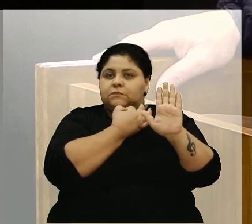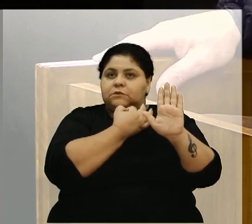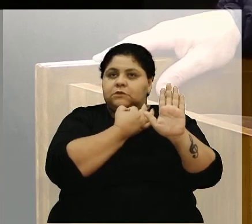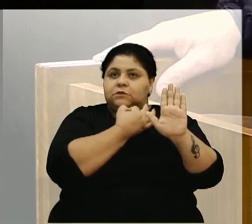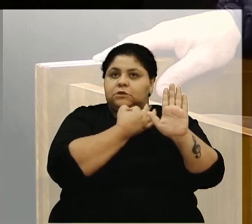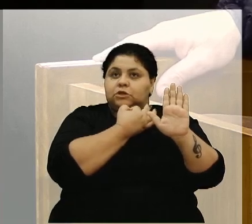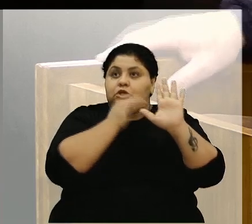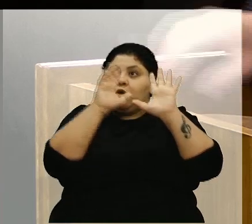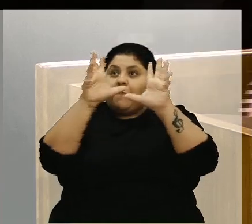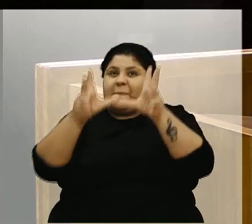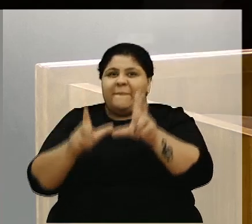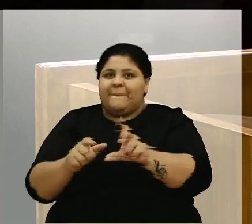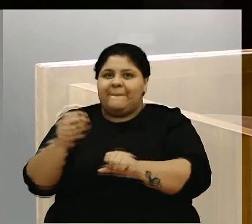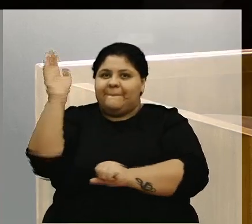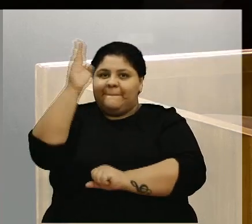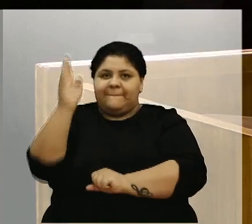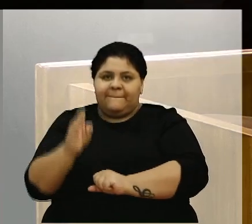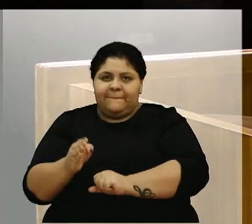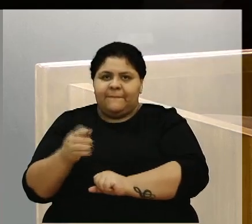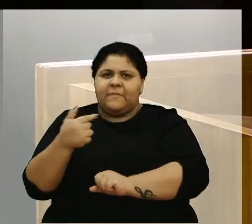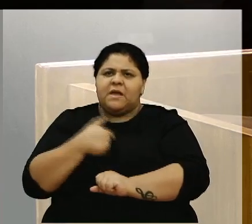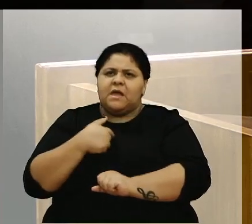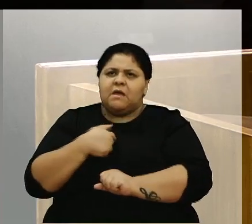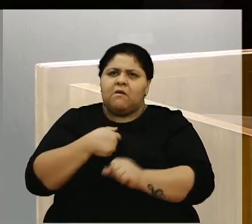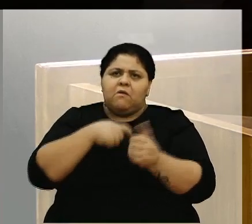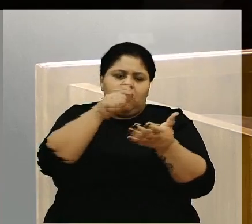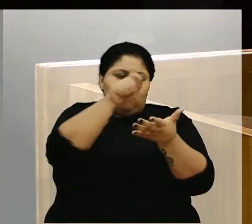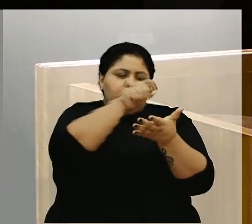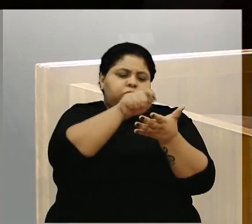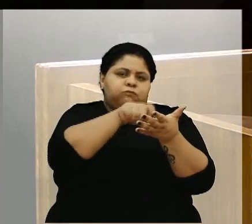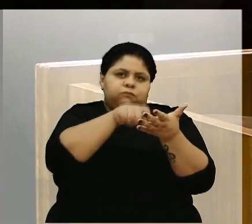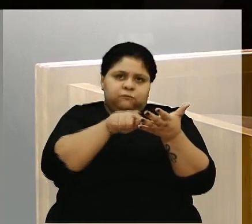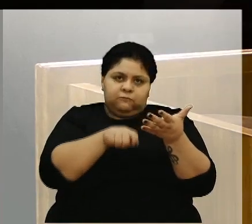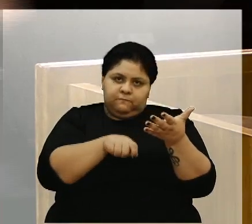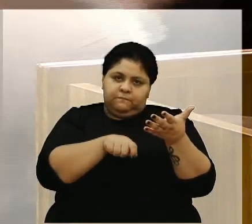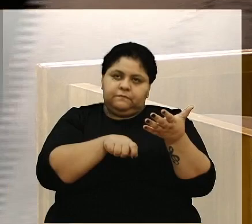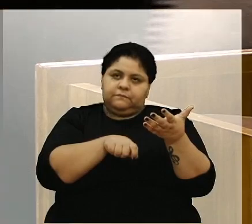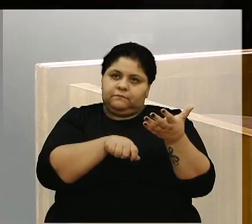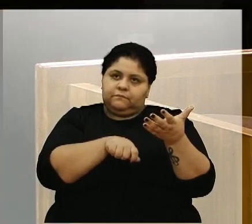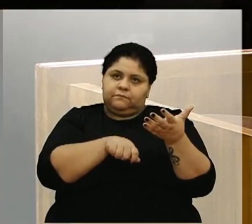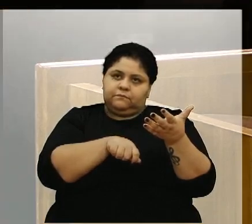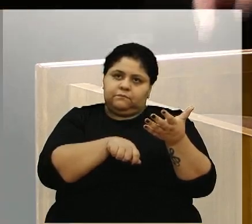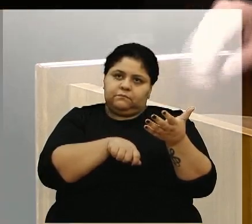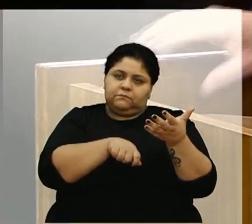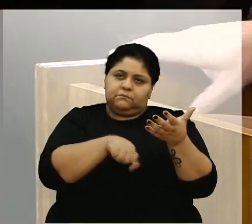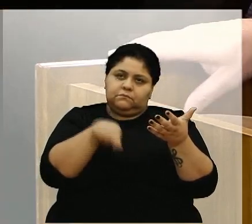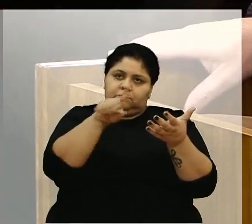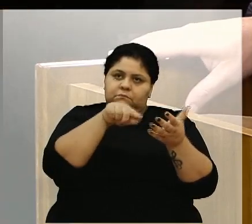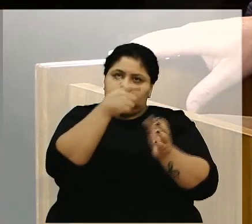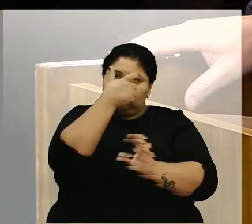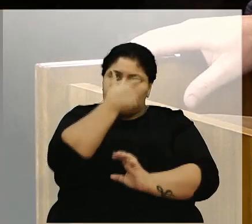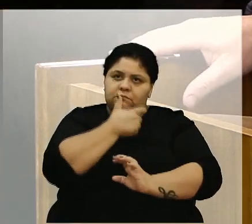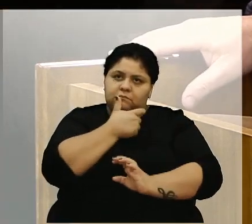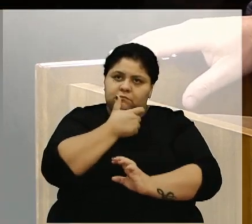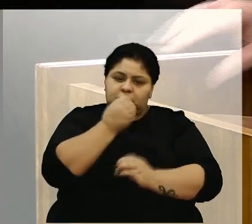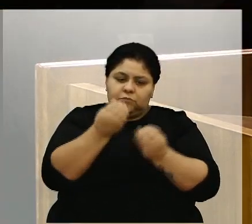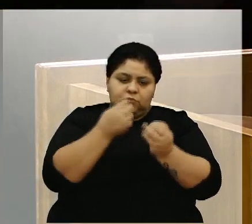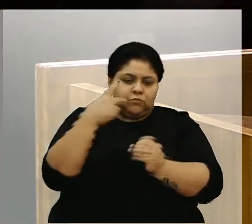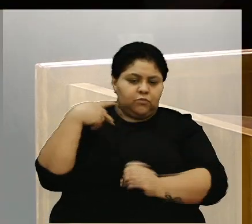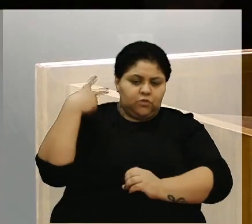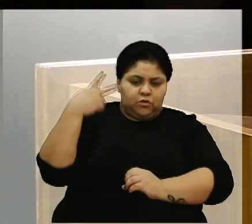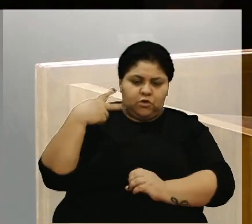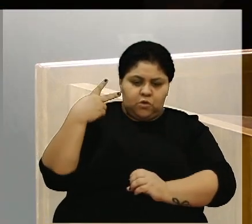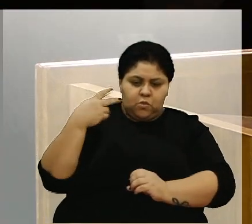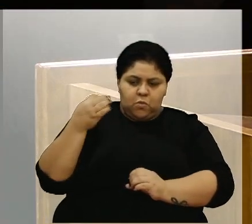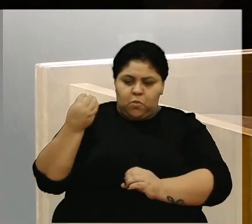nível nacional. Eu fiz algumas anotações aqui. Se a gente acha, nós como os vereadores ou algumas